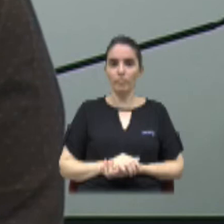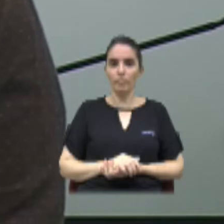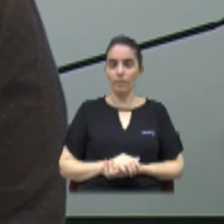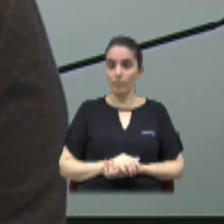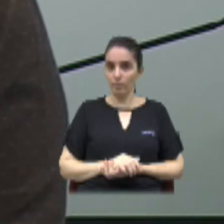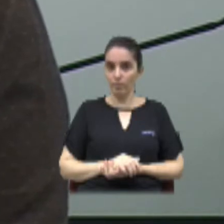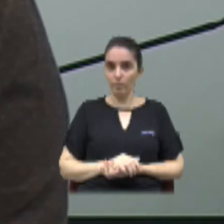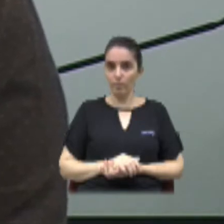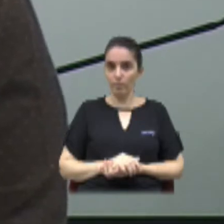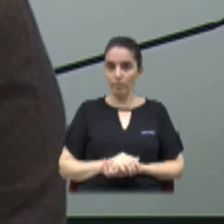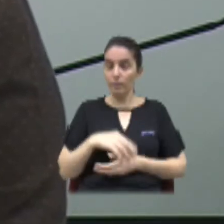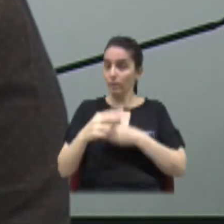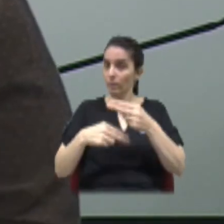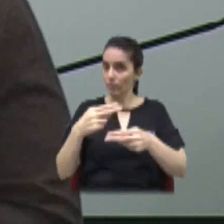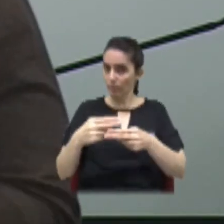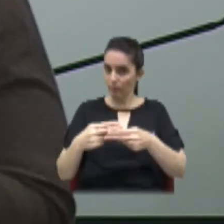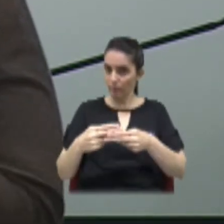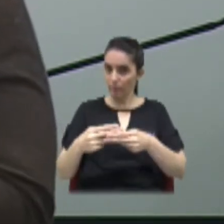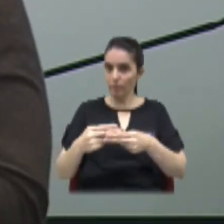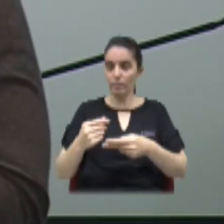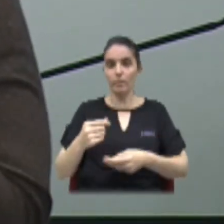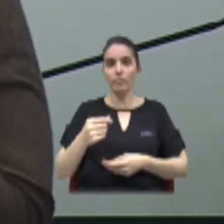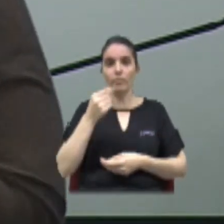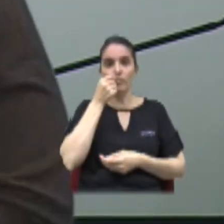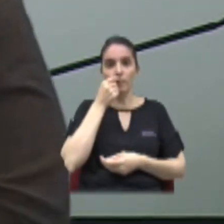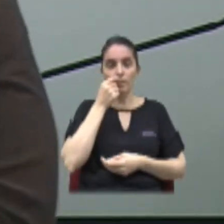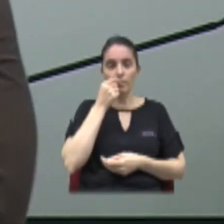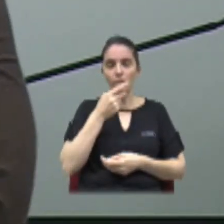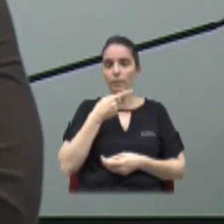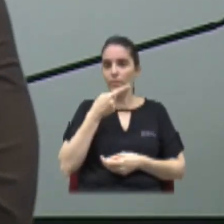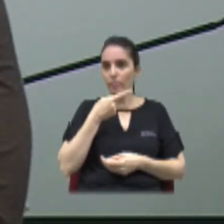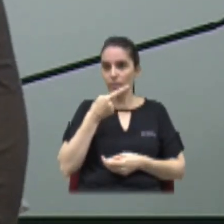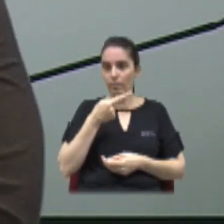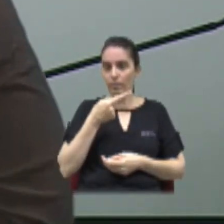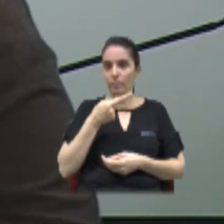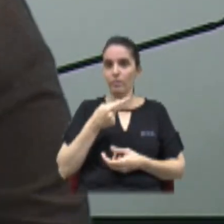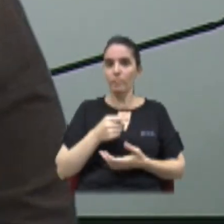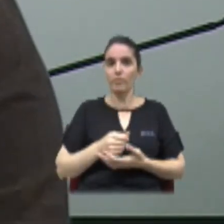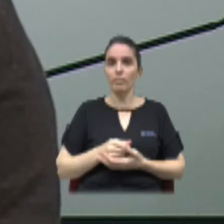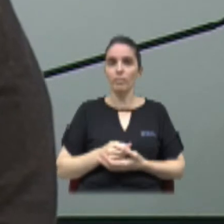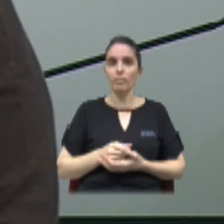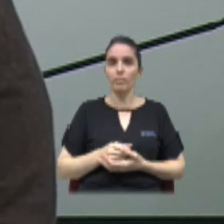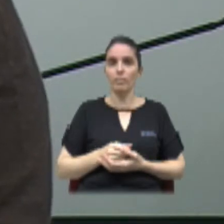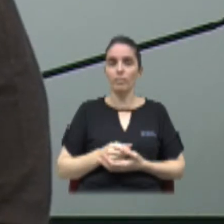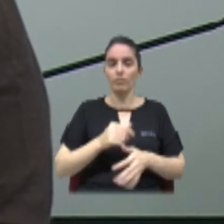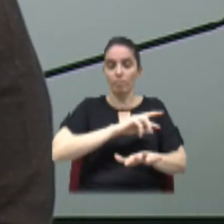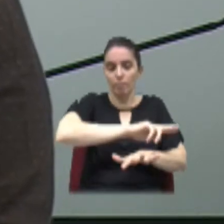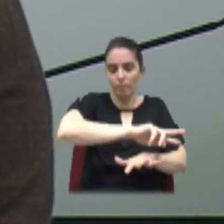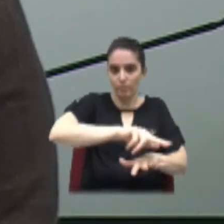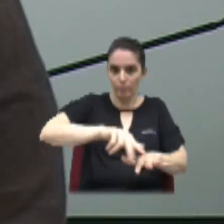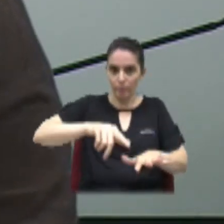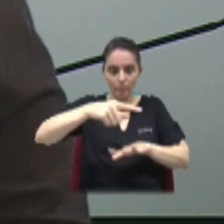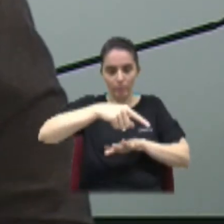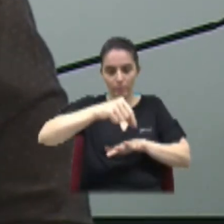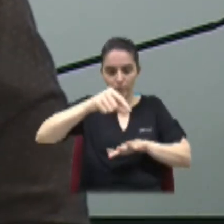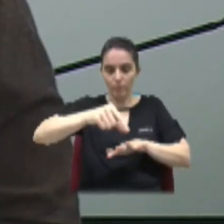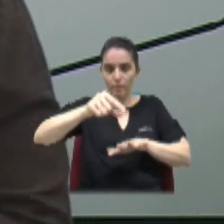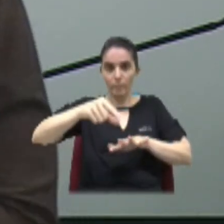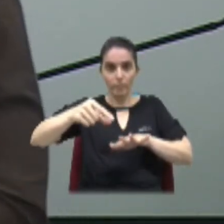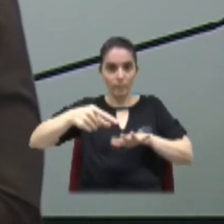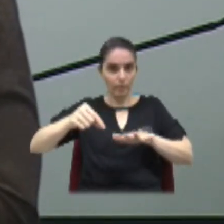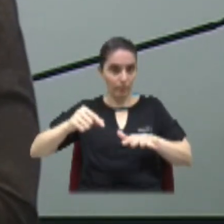psicológica. Engravidade é um filho que não vai nascer. Ou seja, são 1.200 casas prometidas para